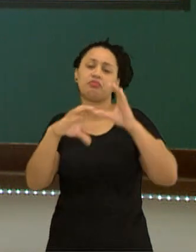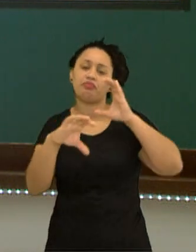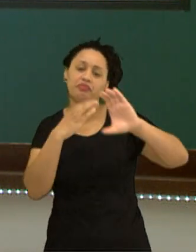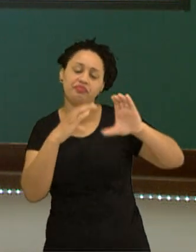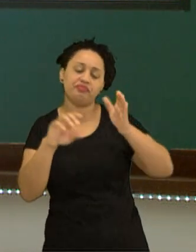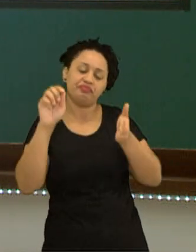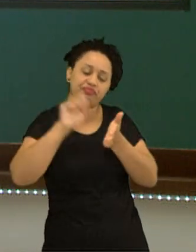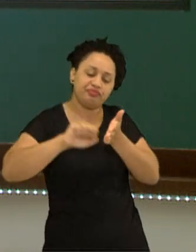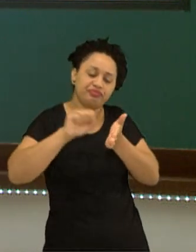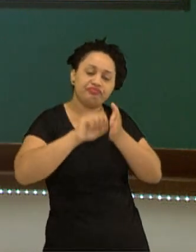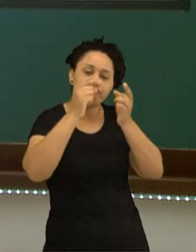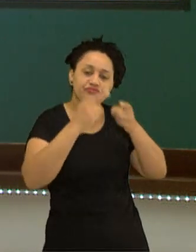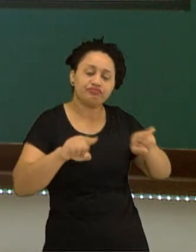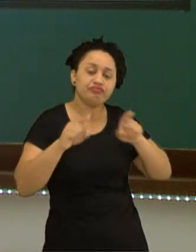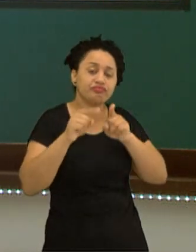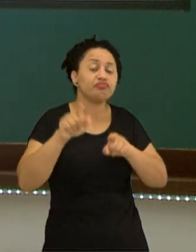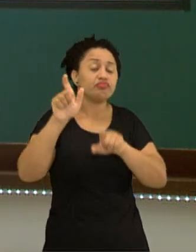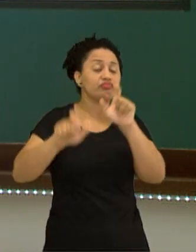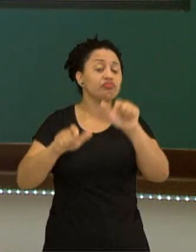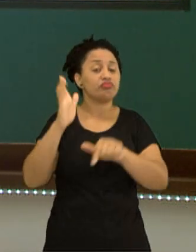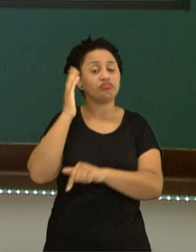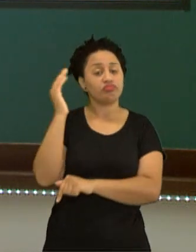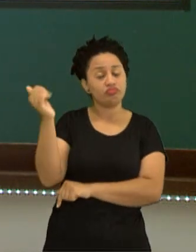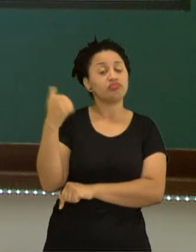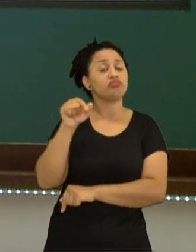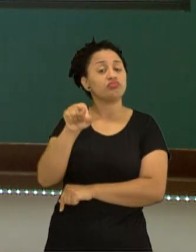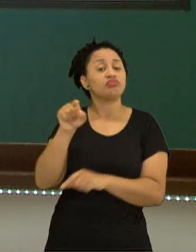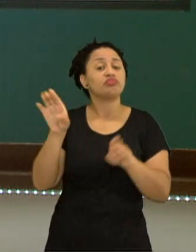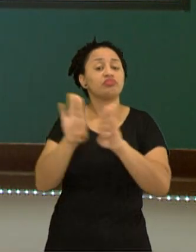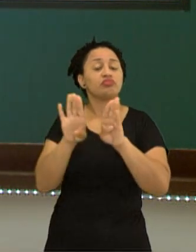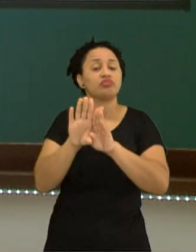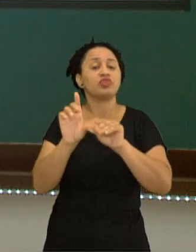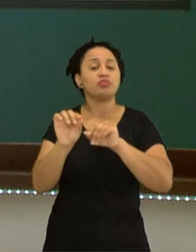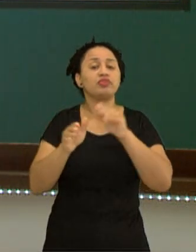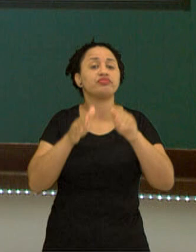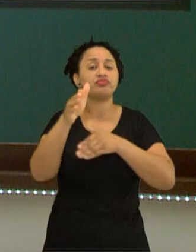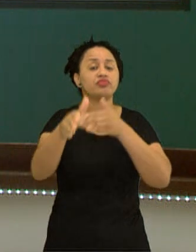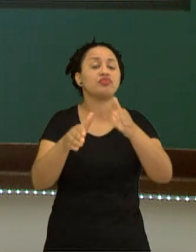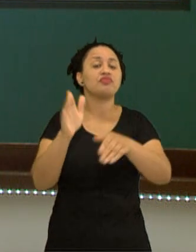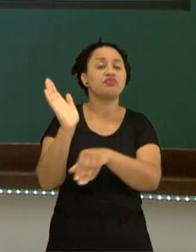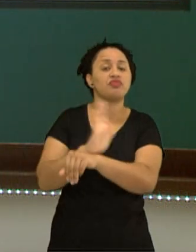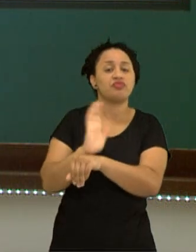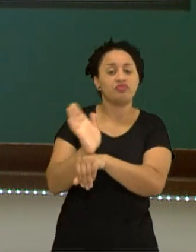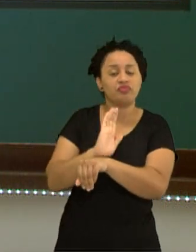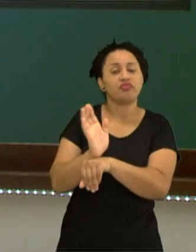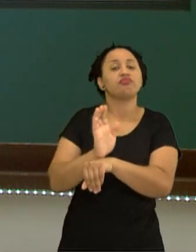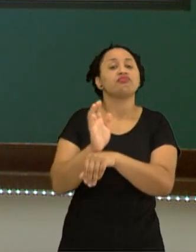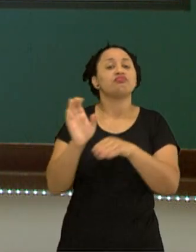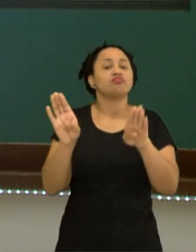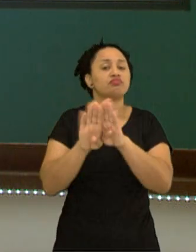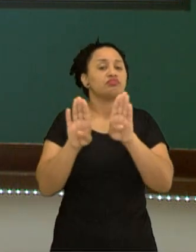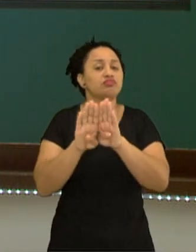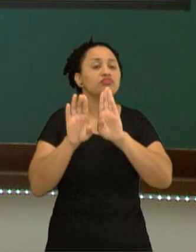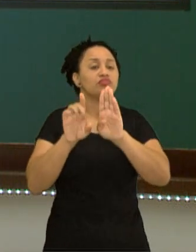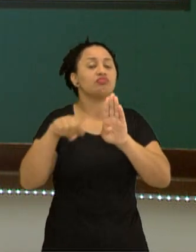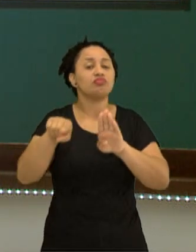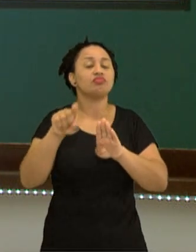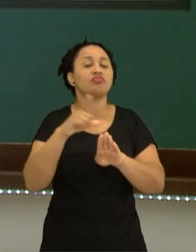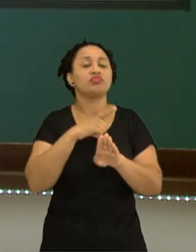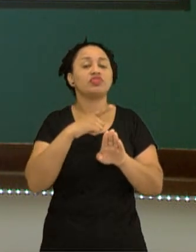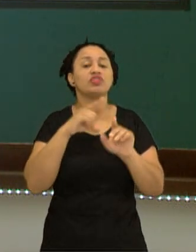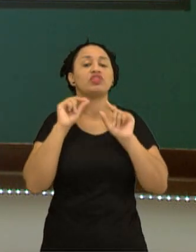compositora, uma artista, em que também participou de filmes e também tem aí,